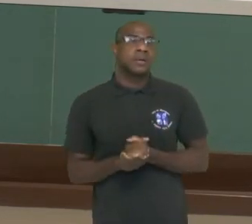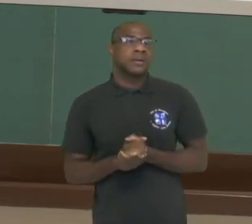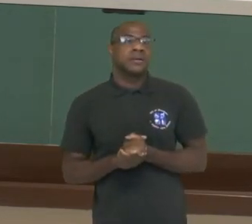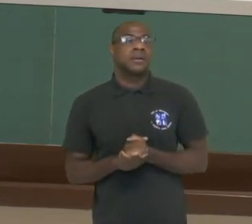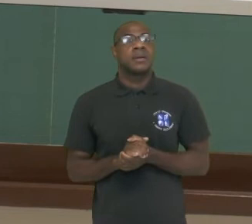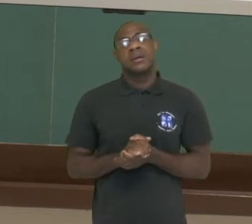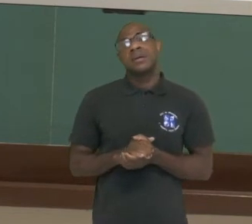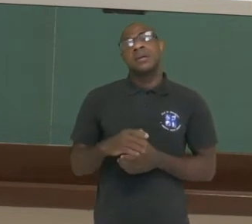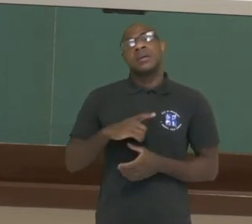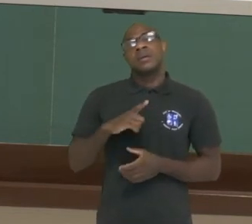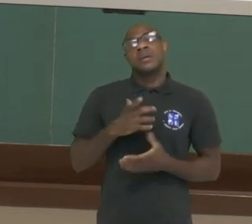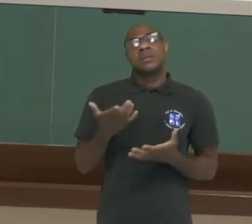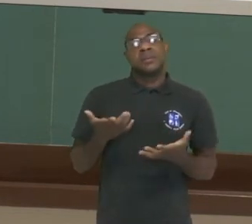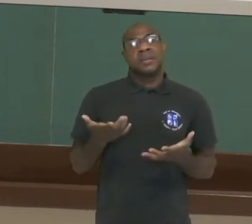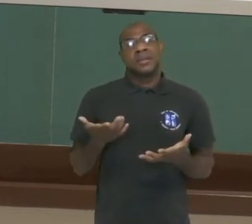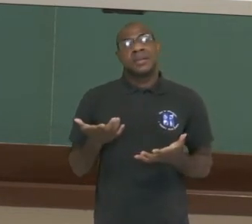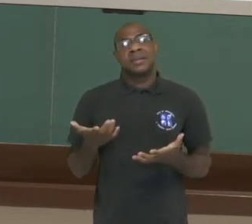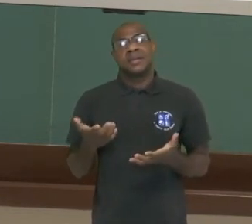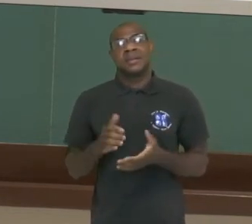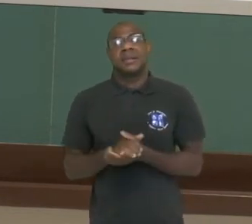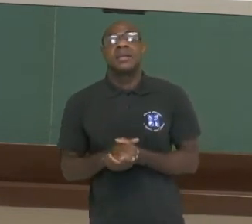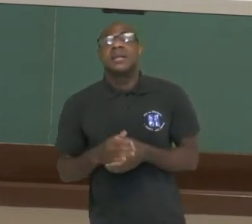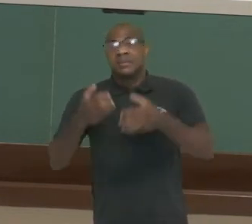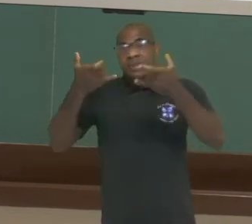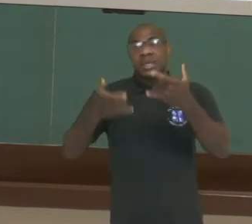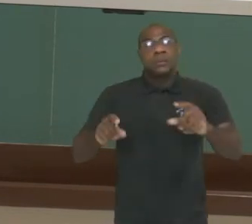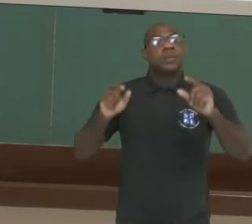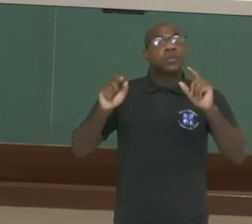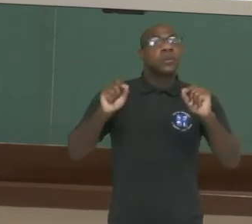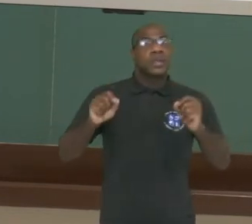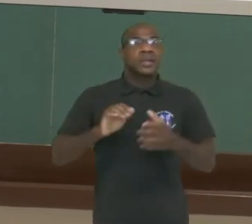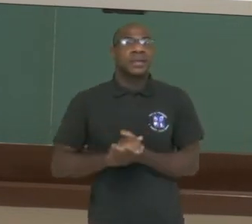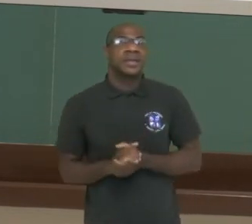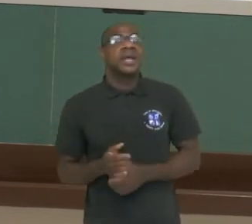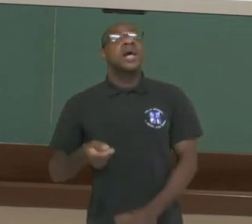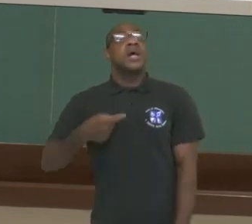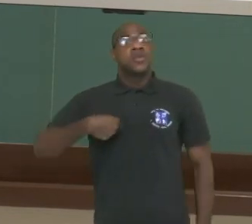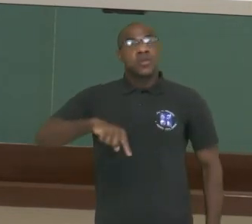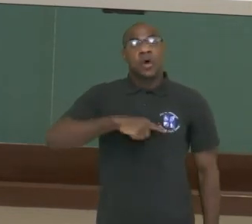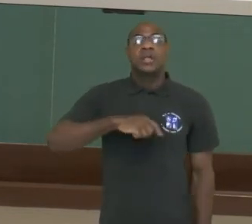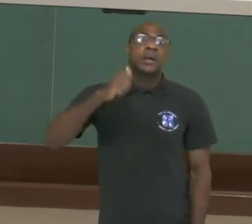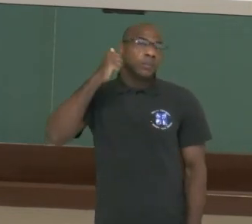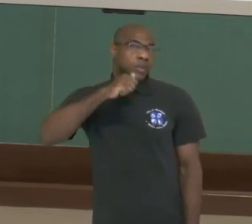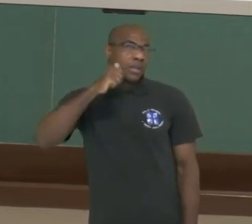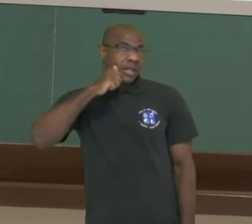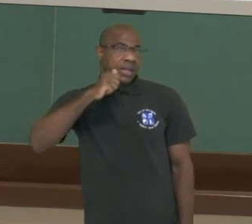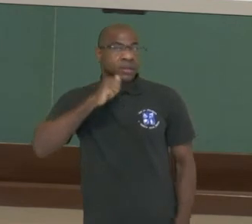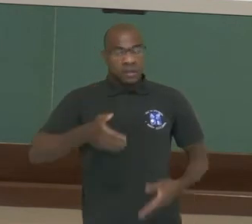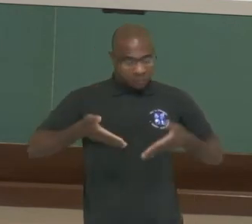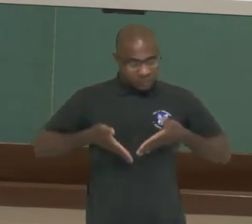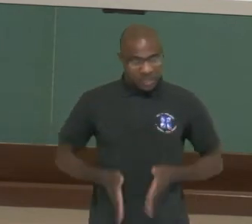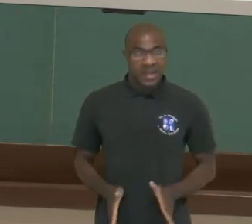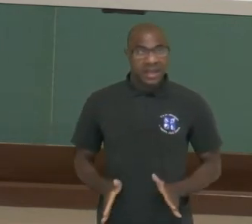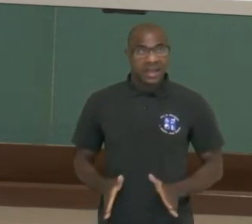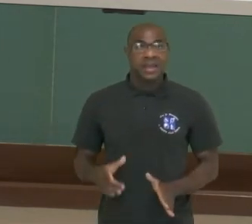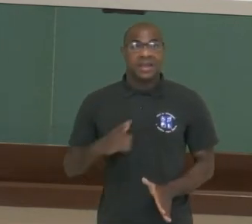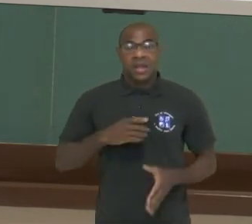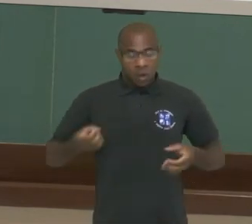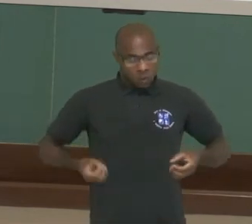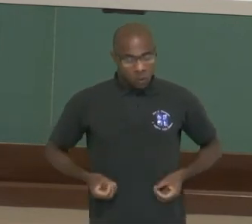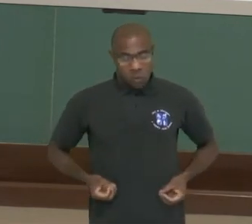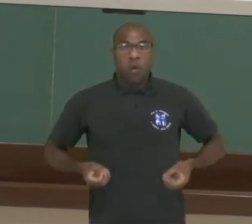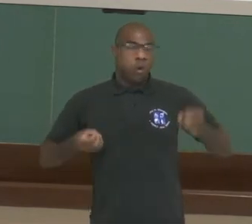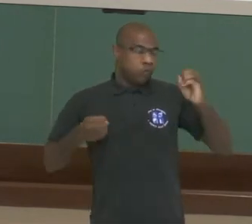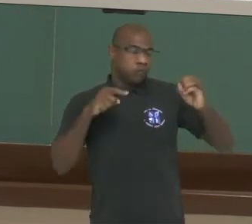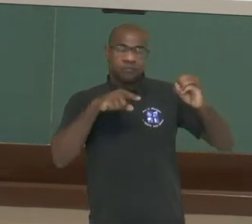idade dos óvulos. E falamos para vocês que nós, mulheres, nascemos com os óvulos.